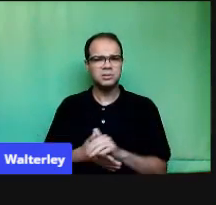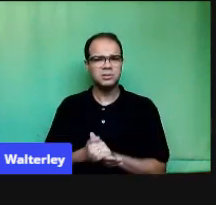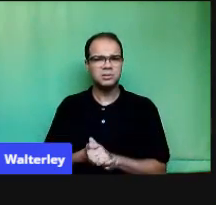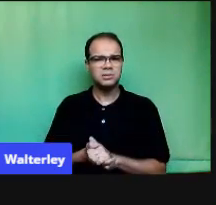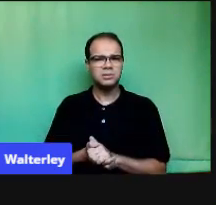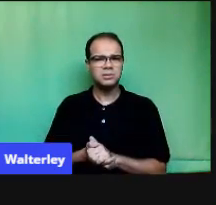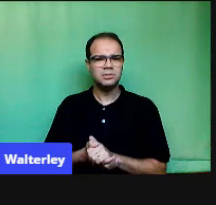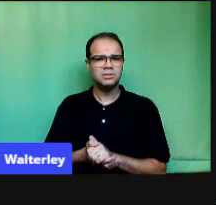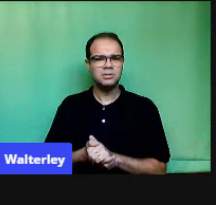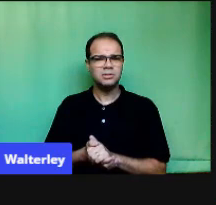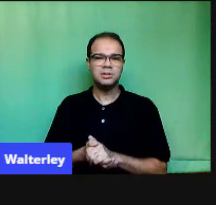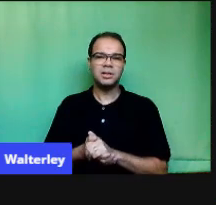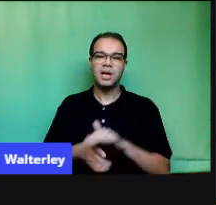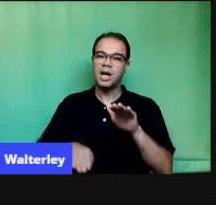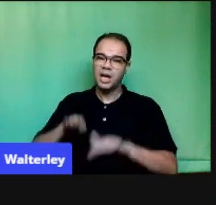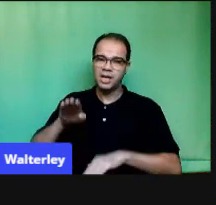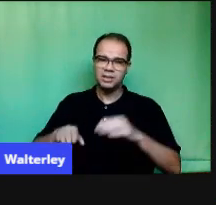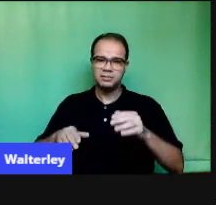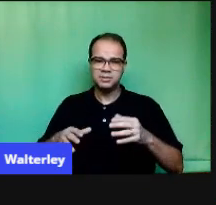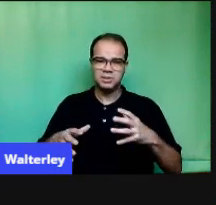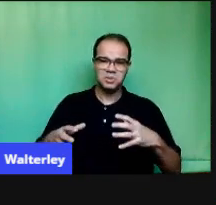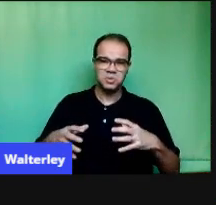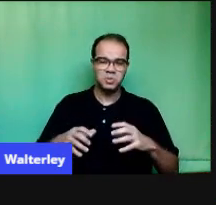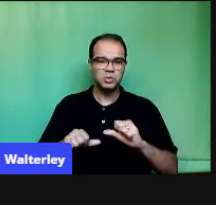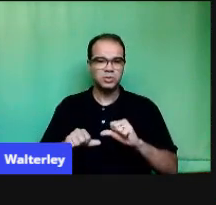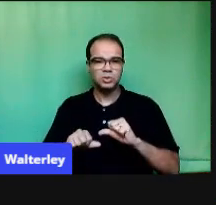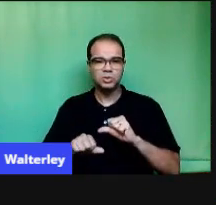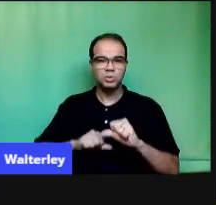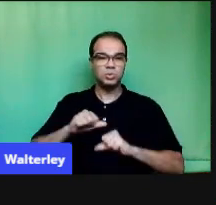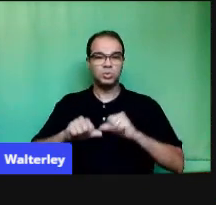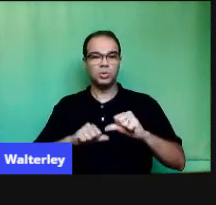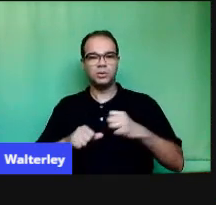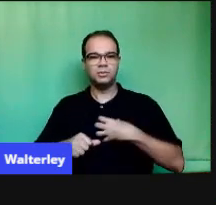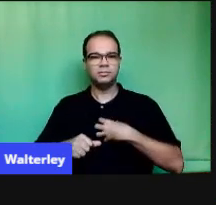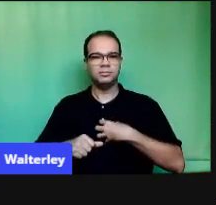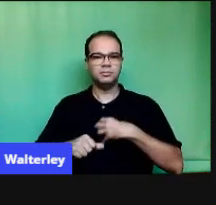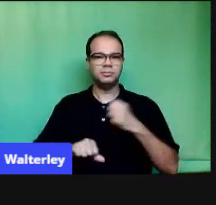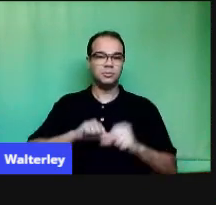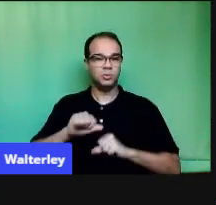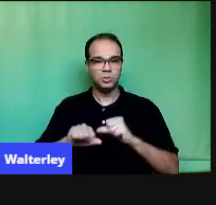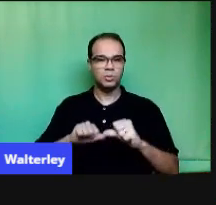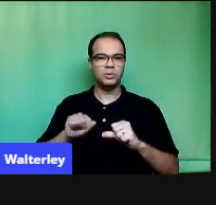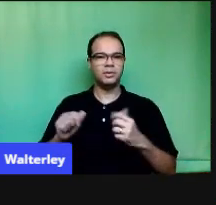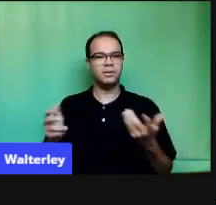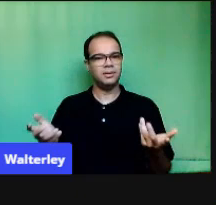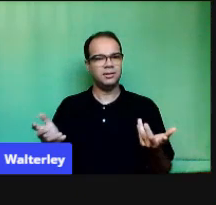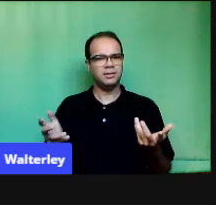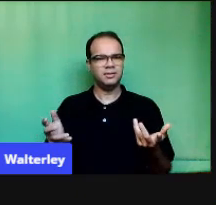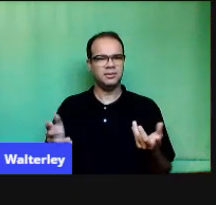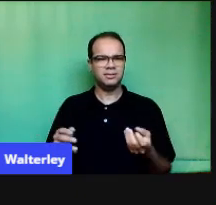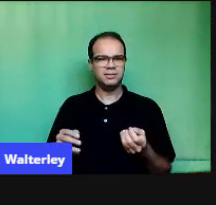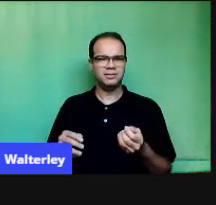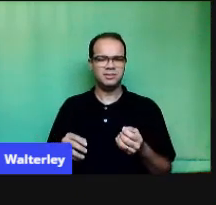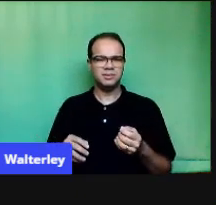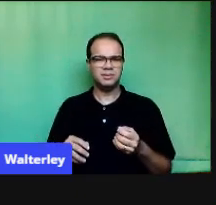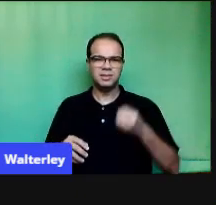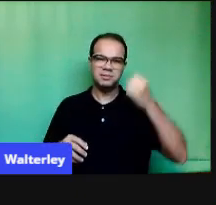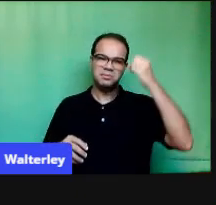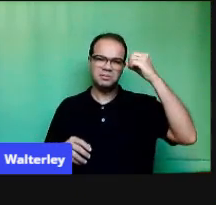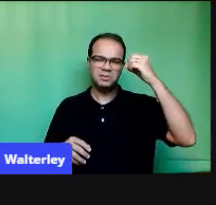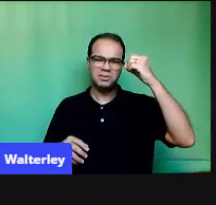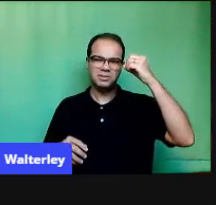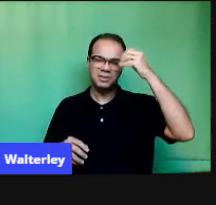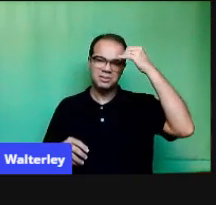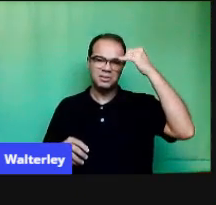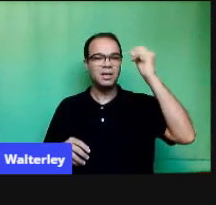algumas alterações comportamentais. E essas alterações comportamentais, a falta de liberdade, a frustração de não poder se